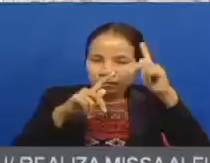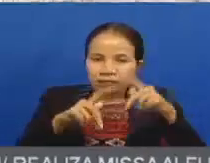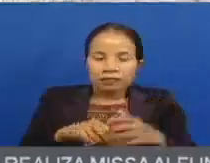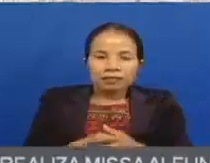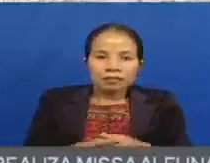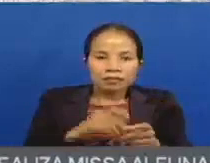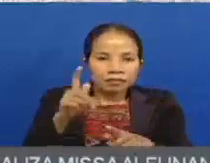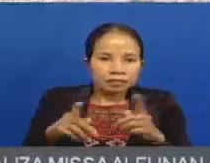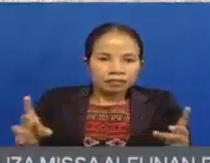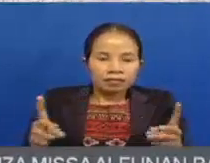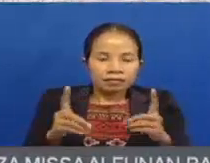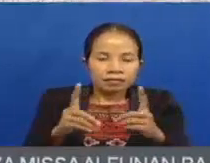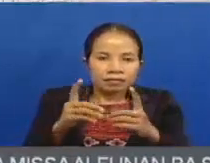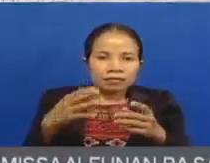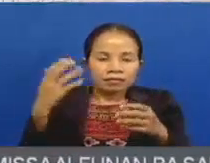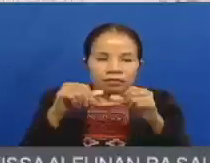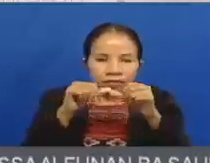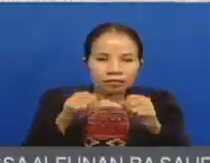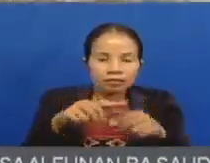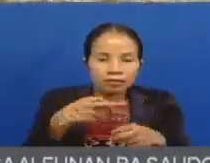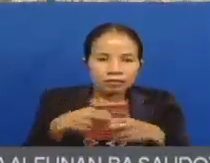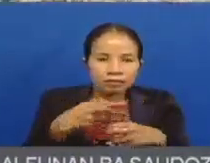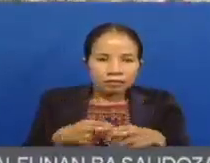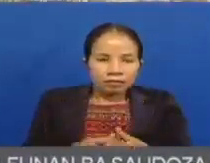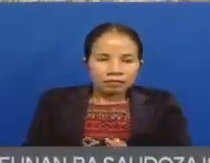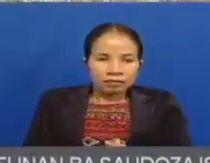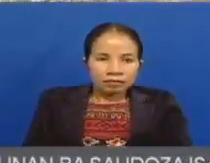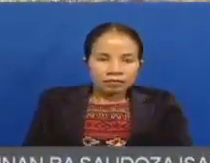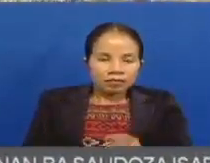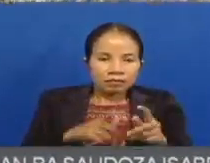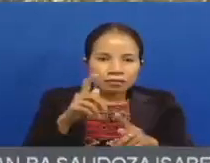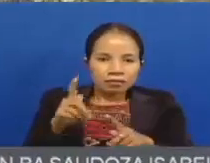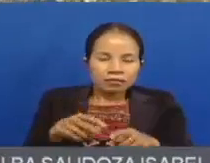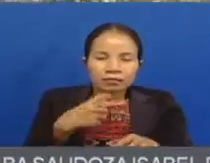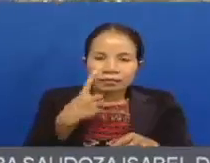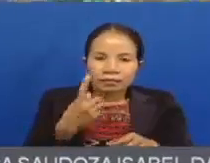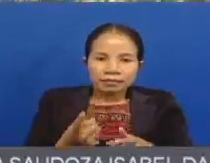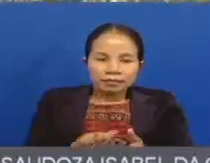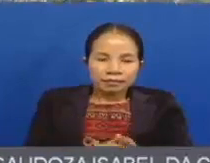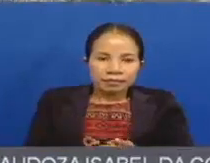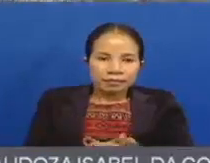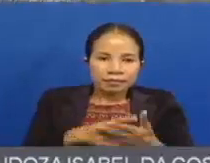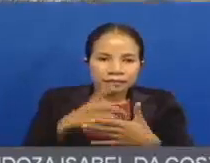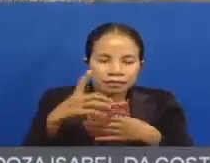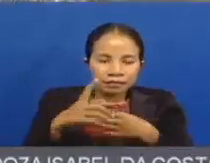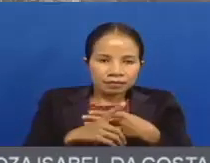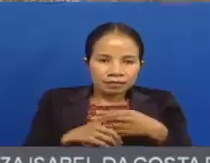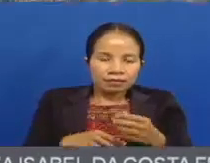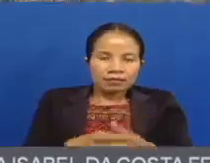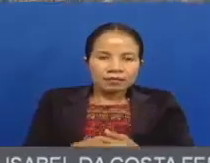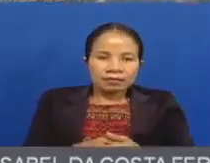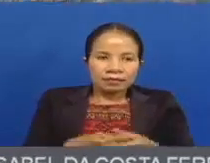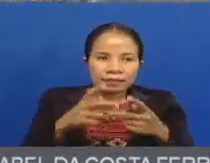nebe povo Sira e a base continua halerik. Habitante ne avalia katak, desenvolvimento e a